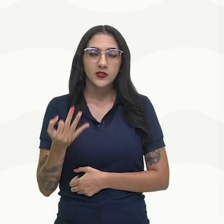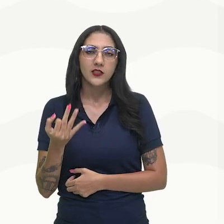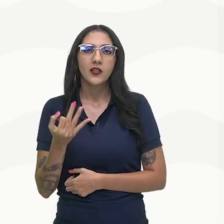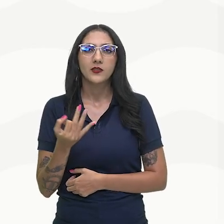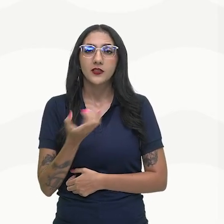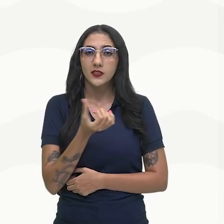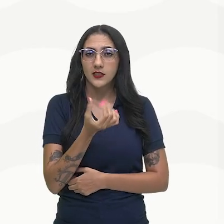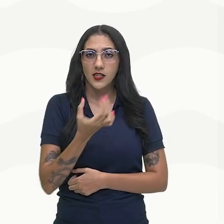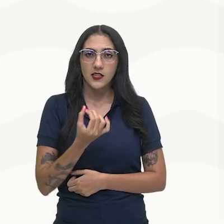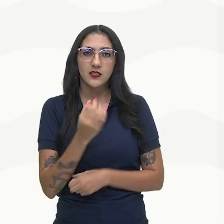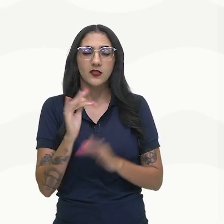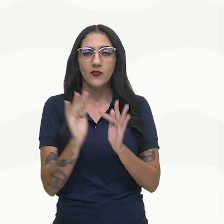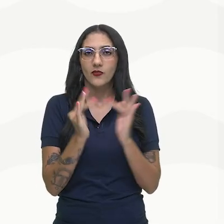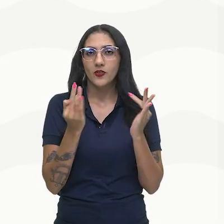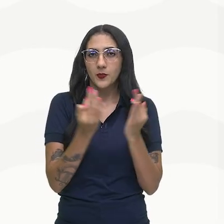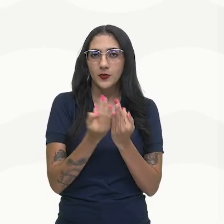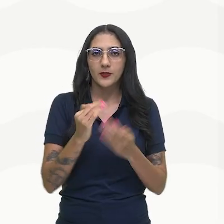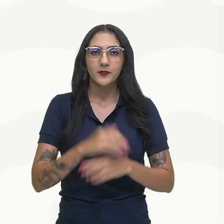60 famílias.